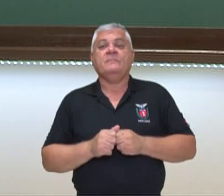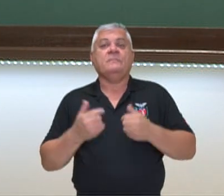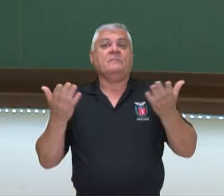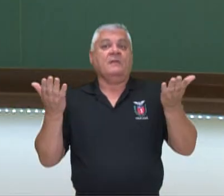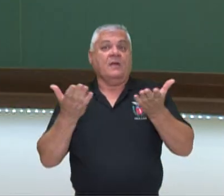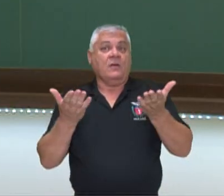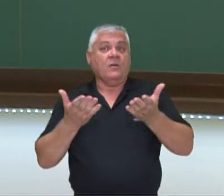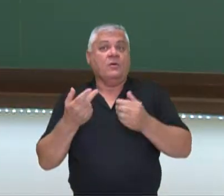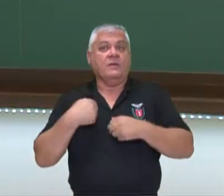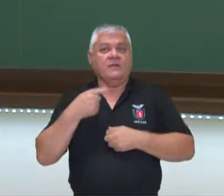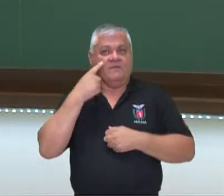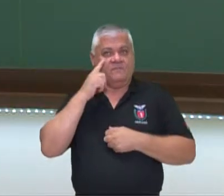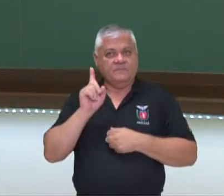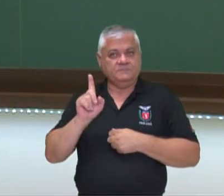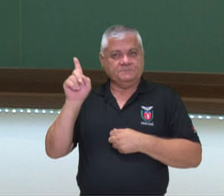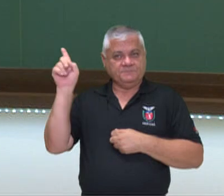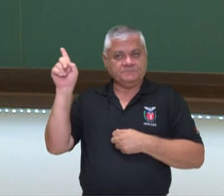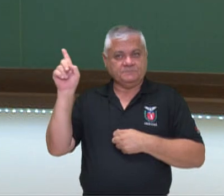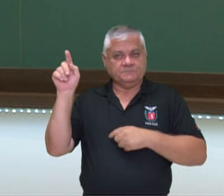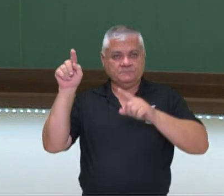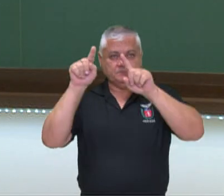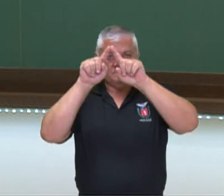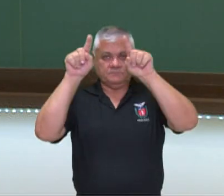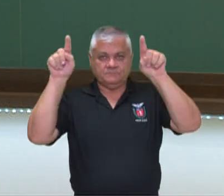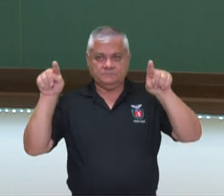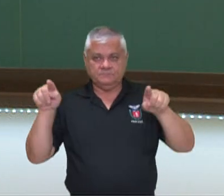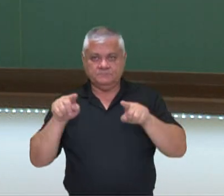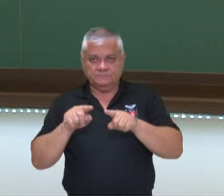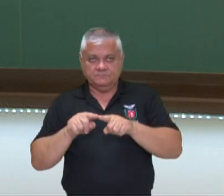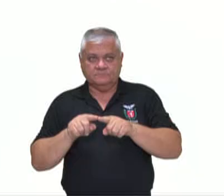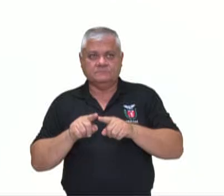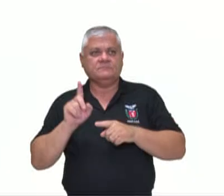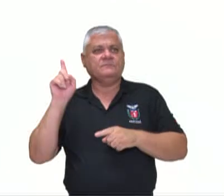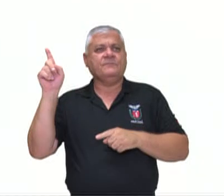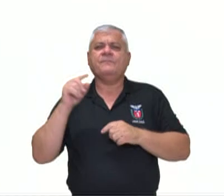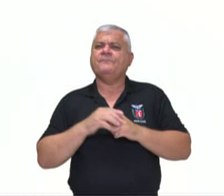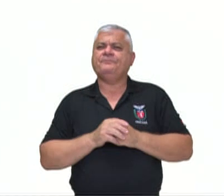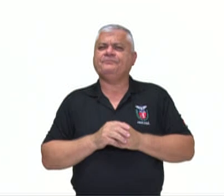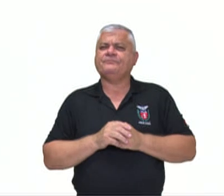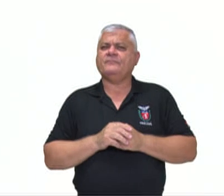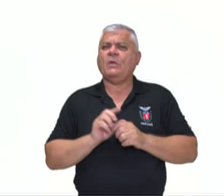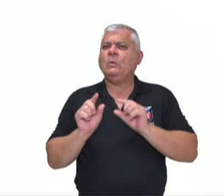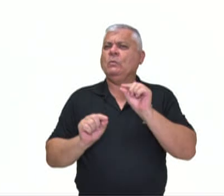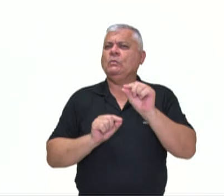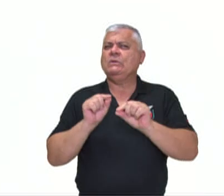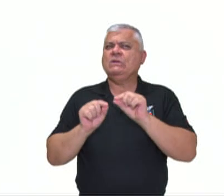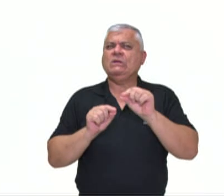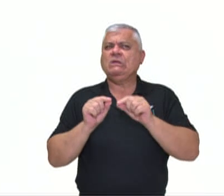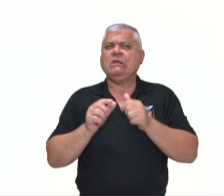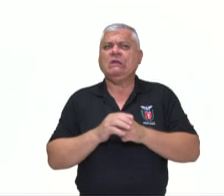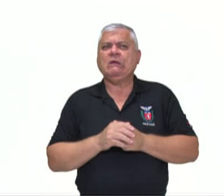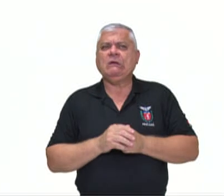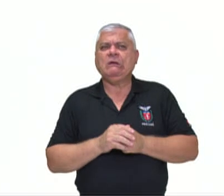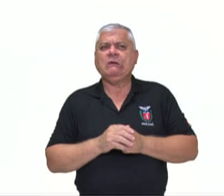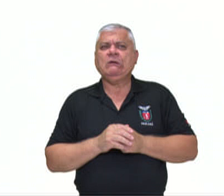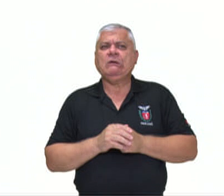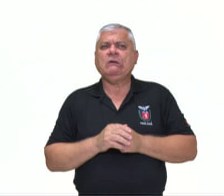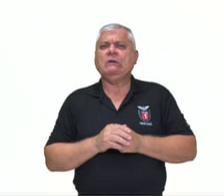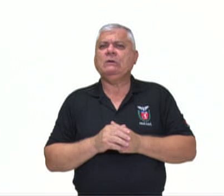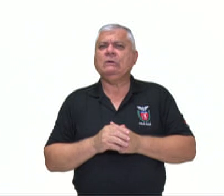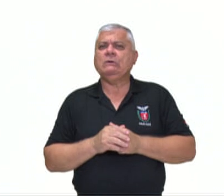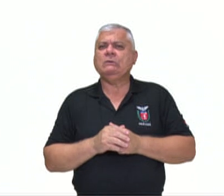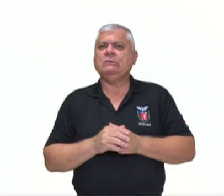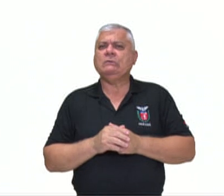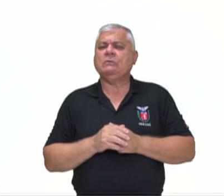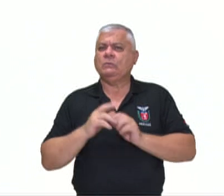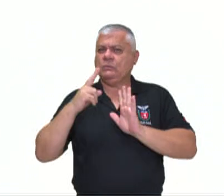Agora, nós vamos observar que nós temos a my aunt from. My aunt comes from Woolloomooloo in